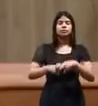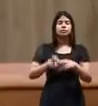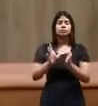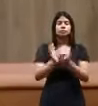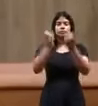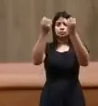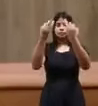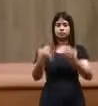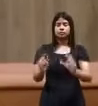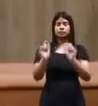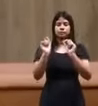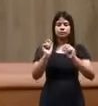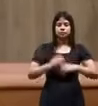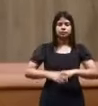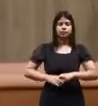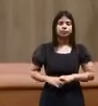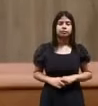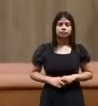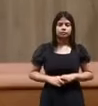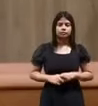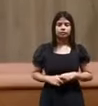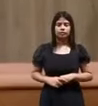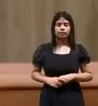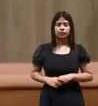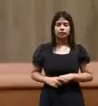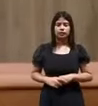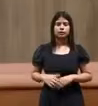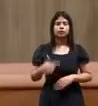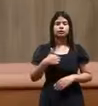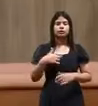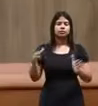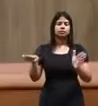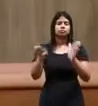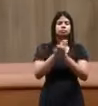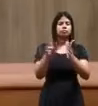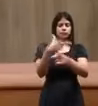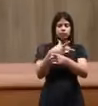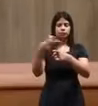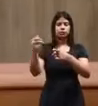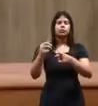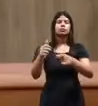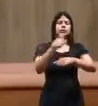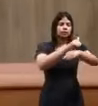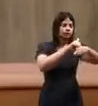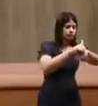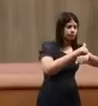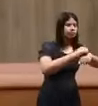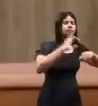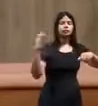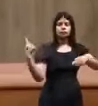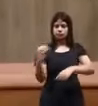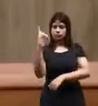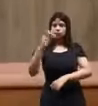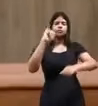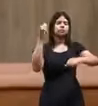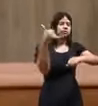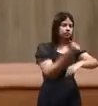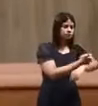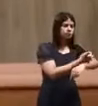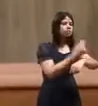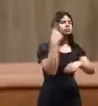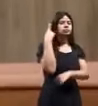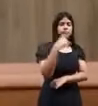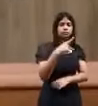os espíritos. Sabe o que é? Ele chegou lá e disse: eu venci. O que Abraão falou, o que Jacó falou, o que Davi falou, sou eu, o Senhor